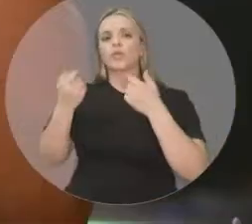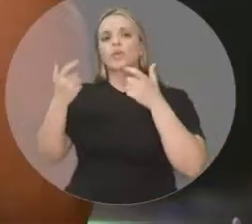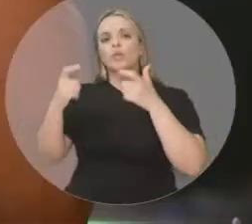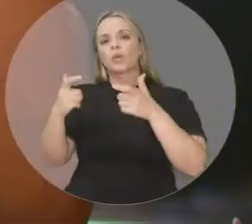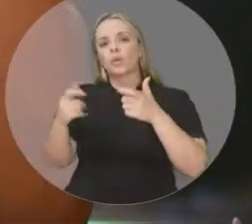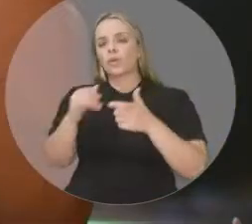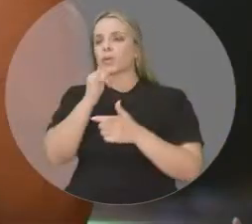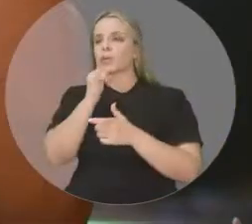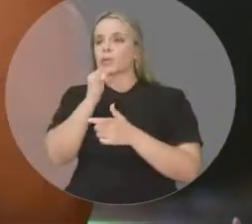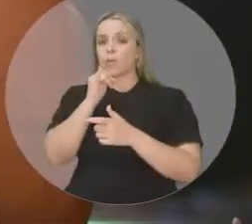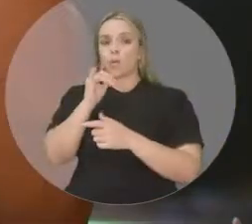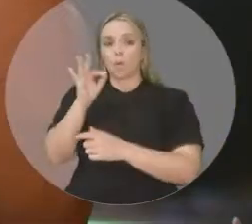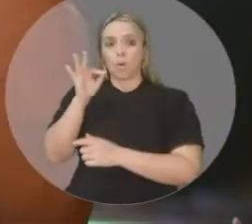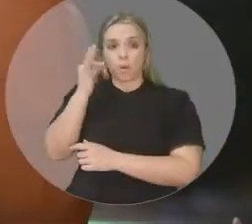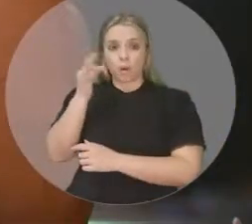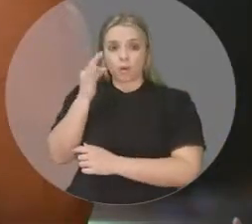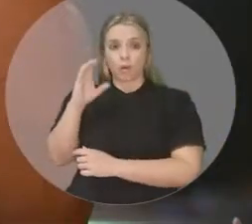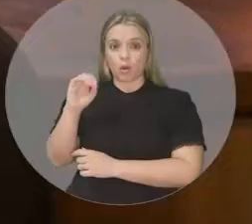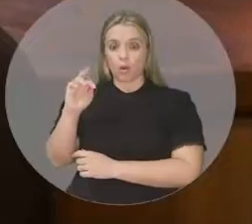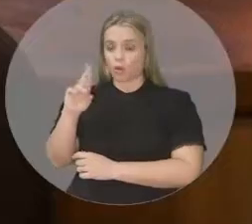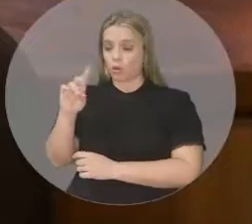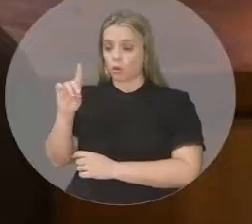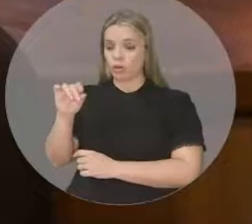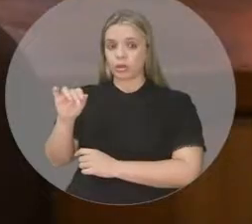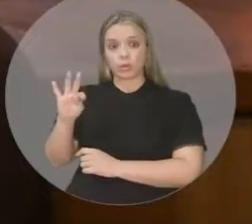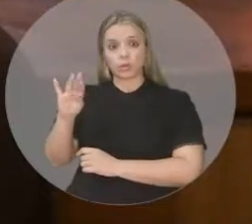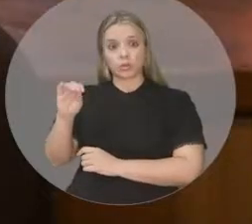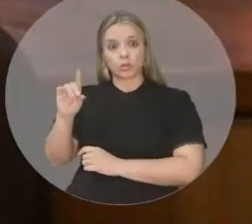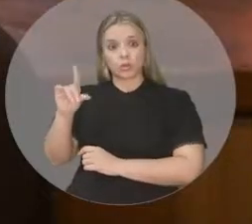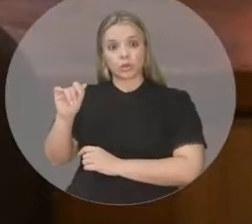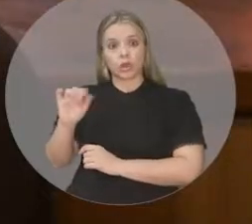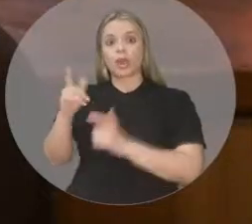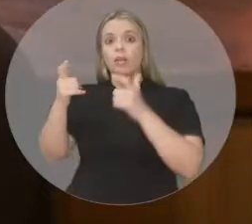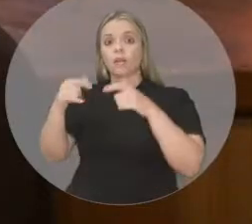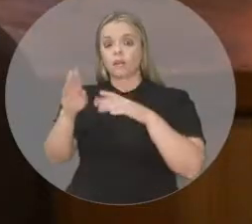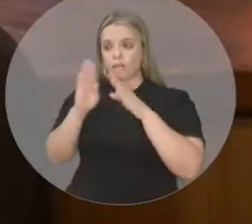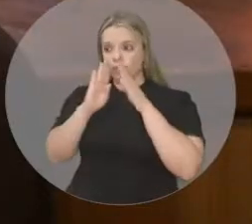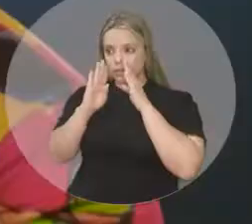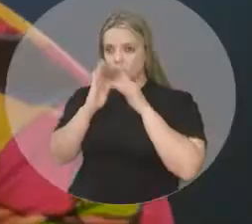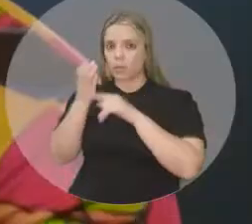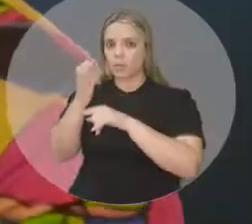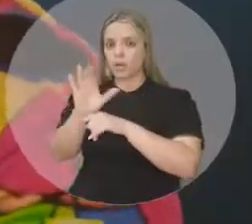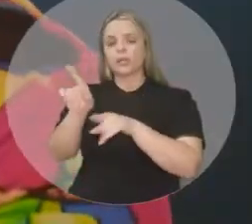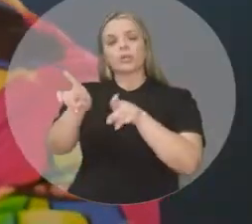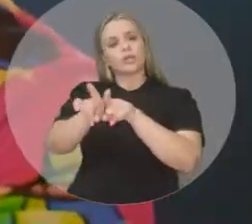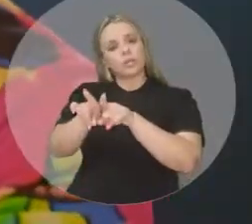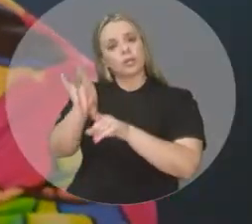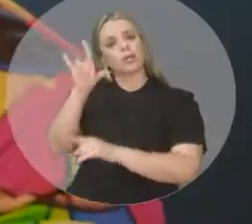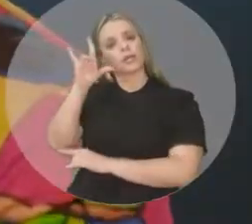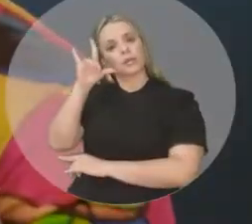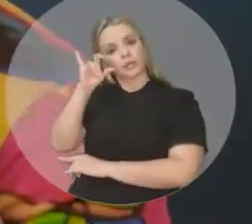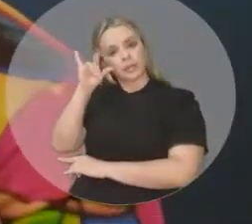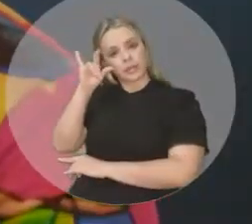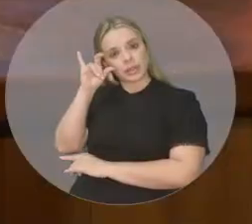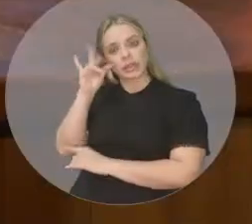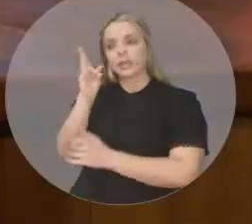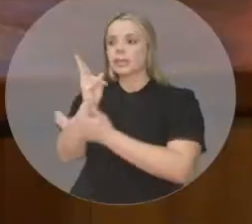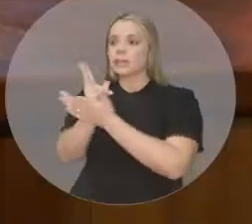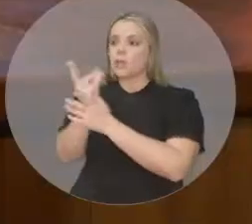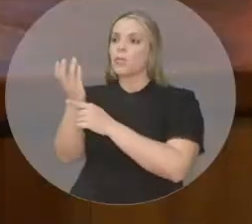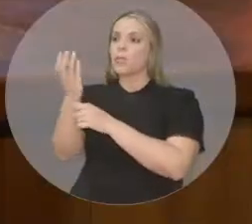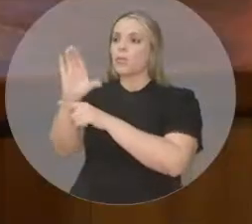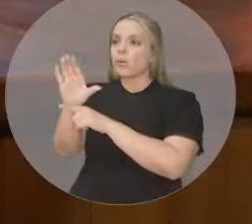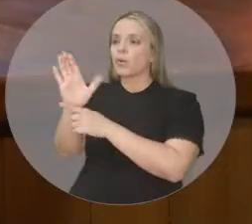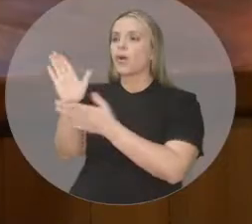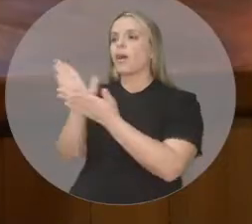escolher o frevo. Outras coisas passarão dentro dos próximos espetáculos, são bem-vindas, é por aí? Benção, vó, né? E